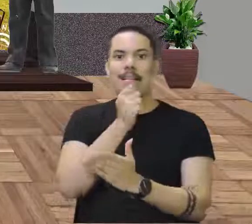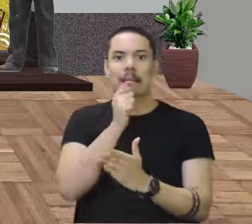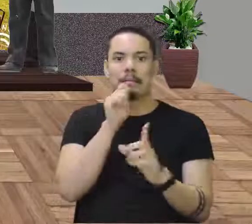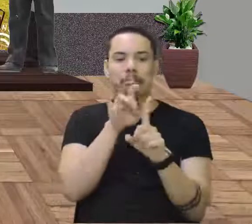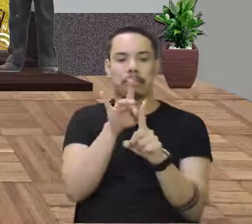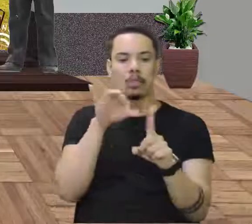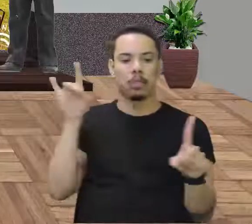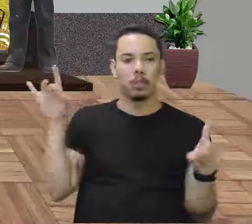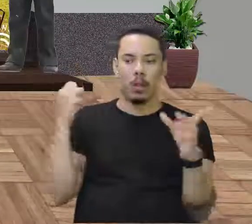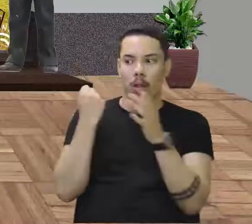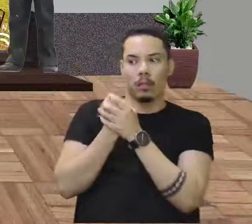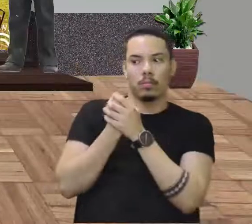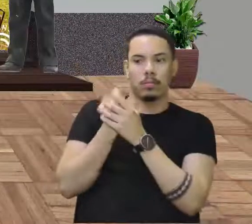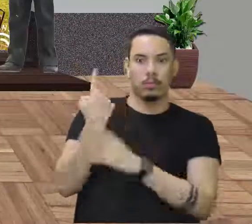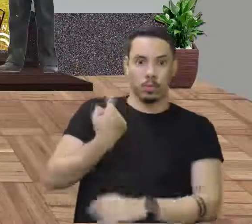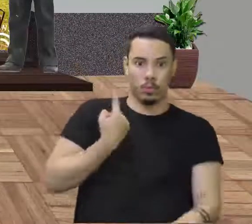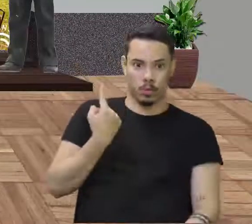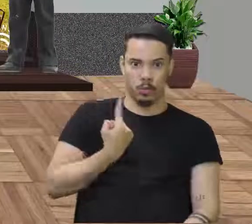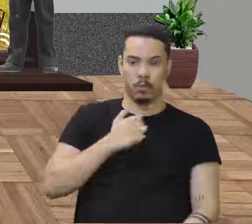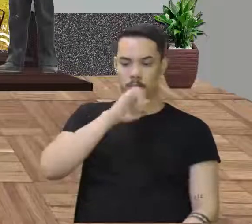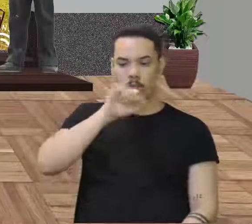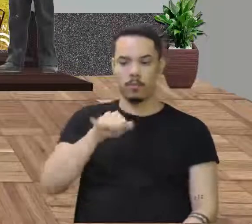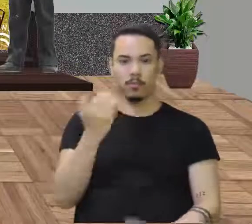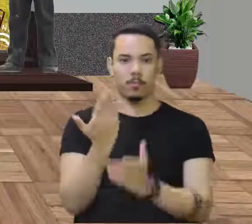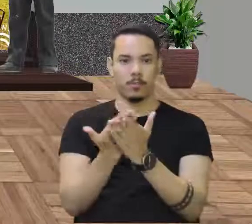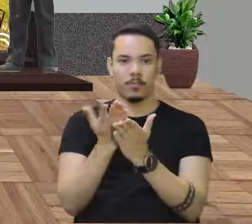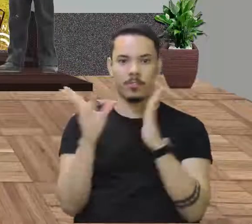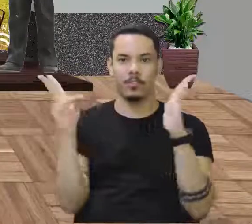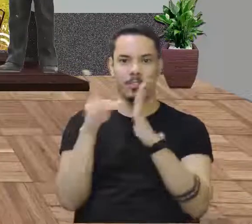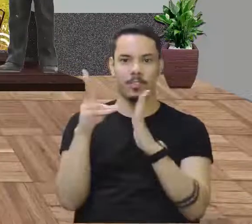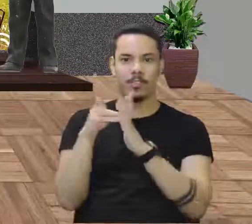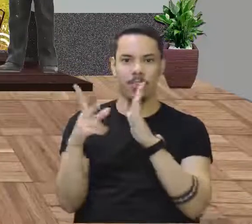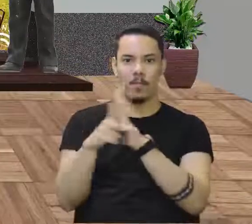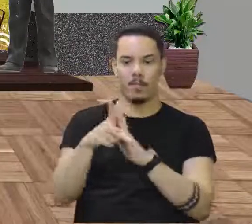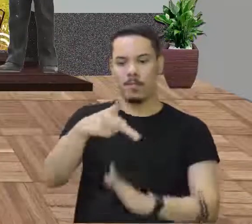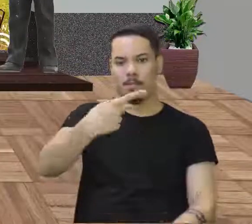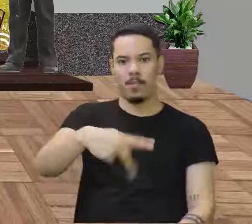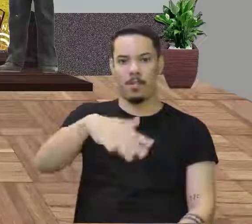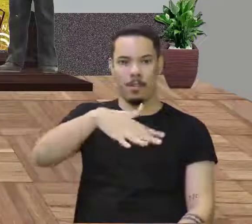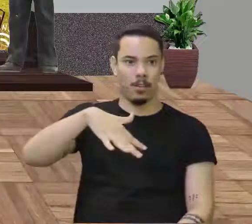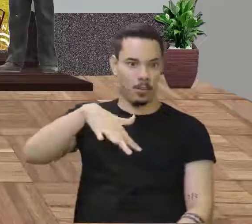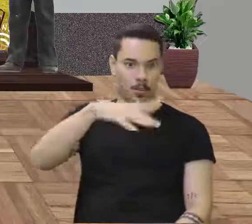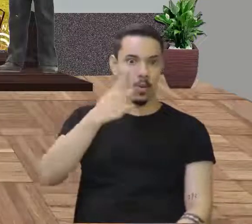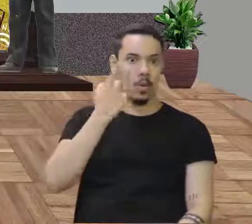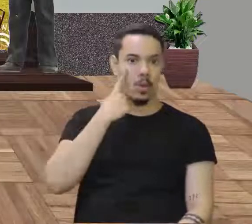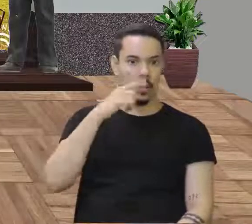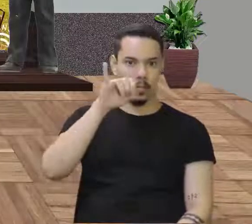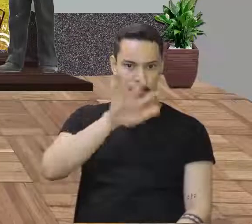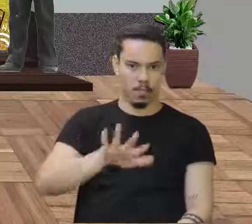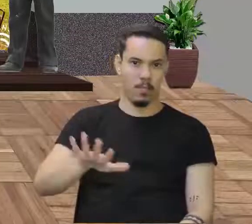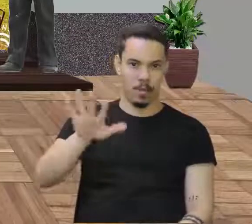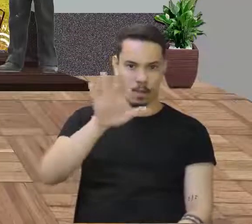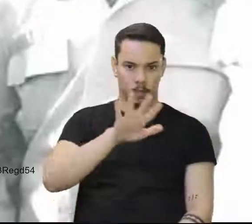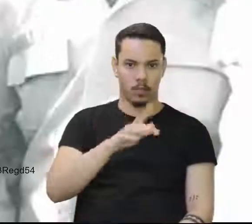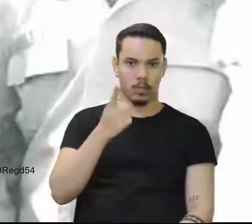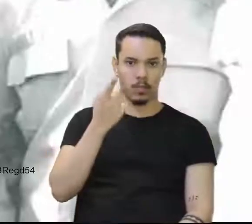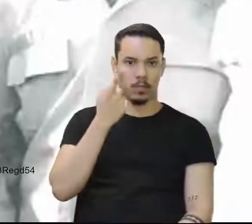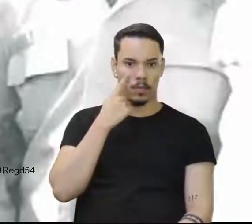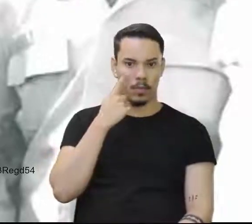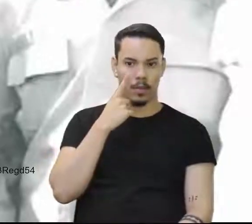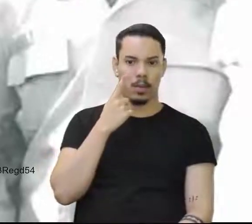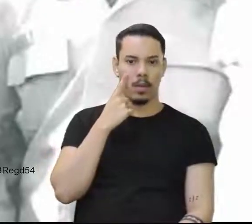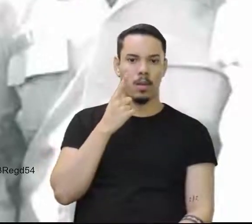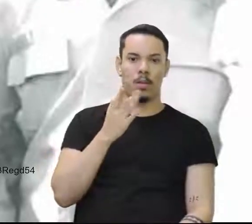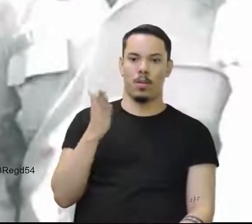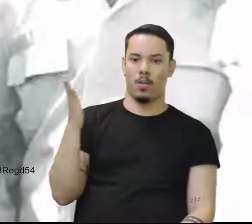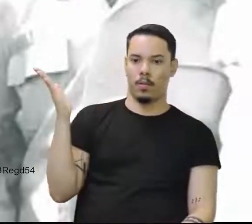isolado, e vai estudar os indígenas aqui da região. Olha essa imagem aí dele, para vocês olharem